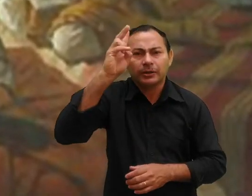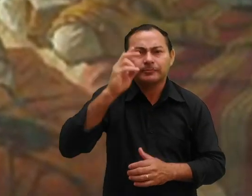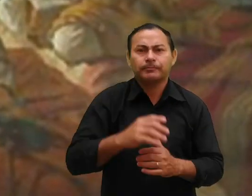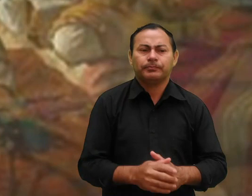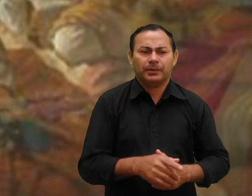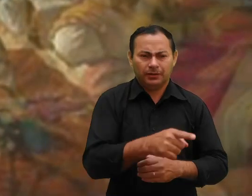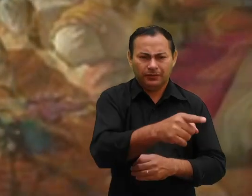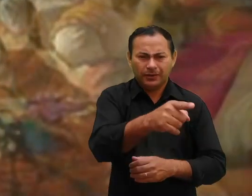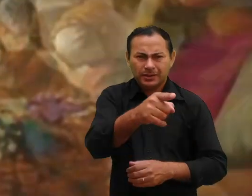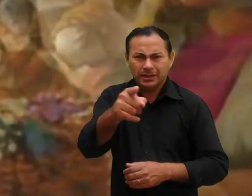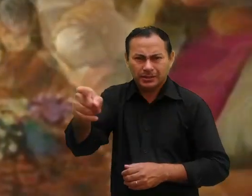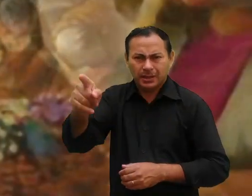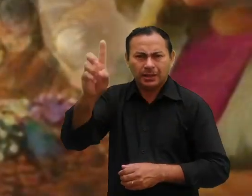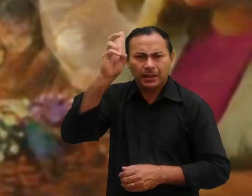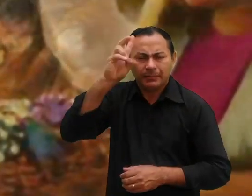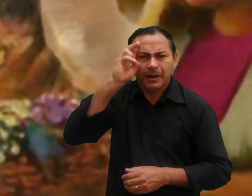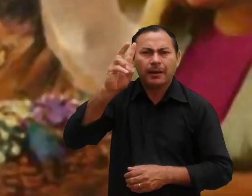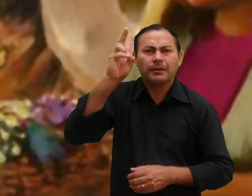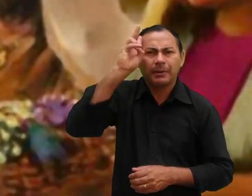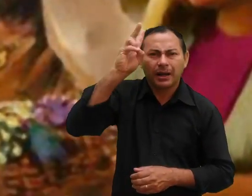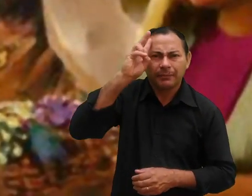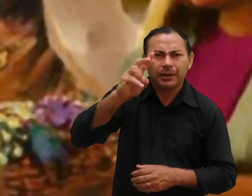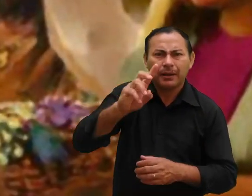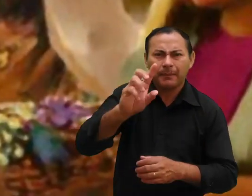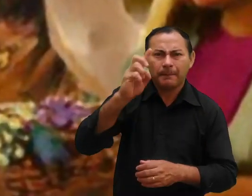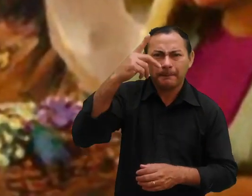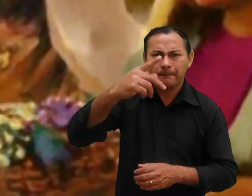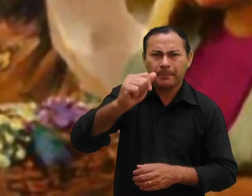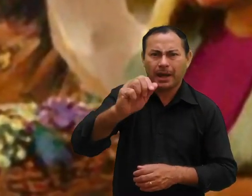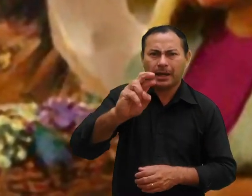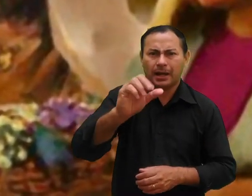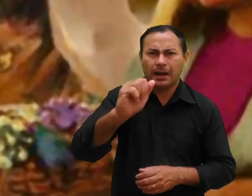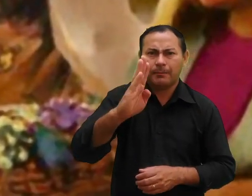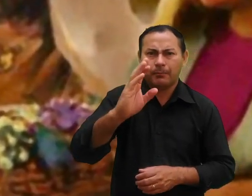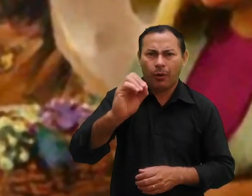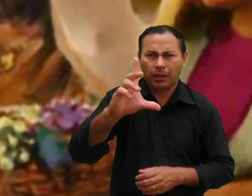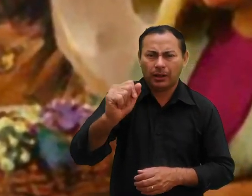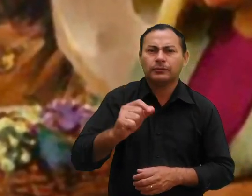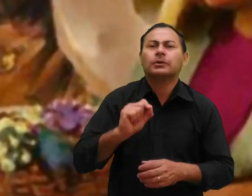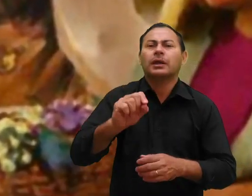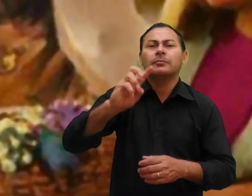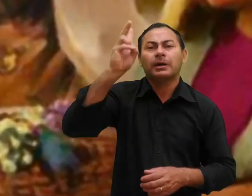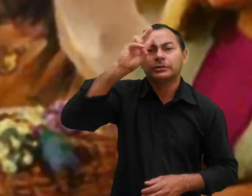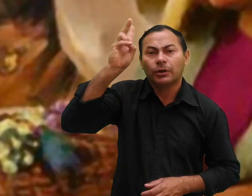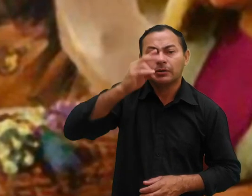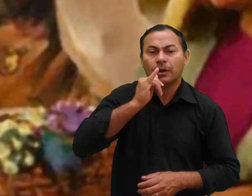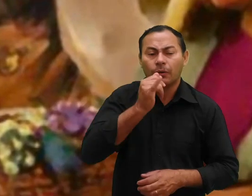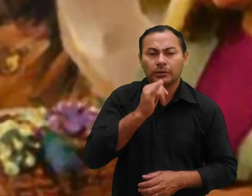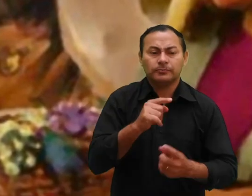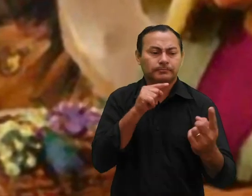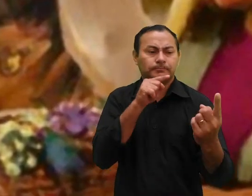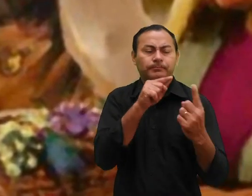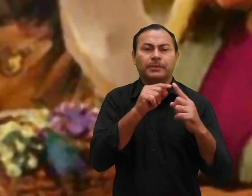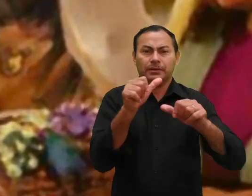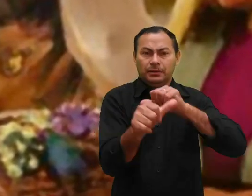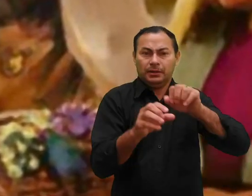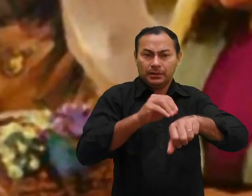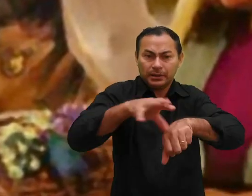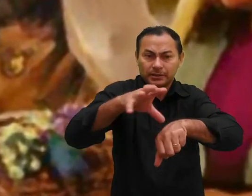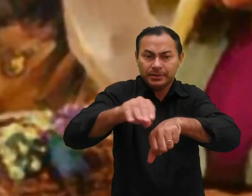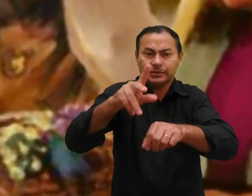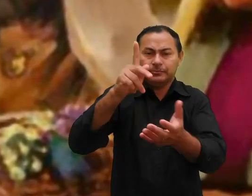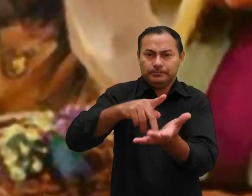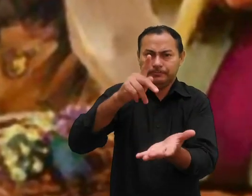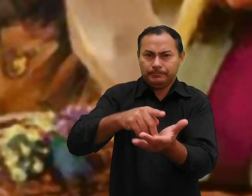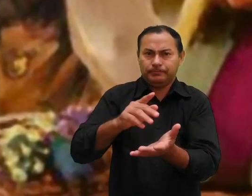parábola. Vocês estão lembrados o que é uma parábola? A palavra parábalo é uma história contada com o objetivo de transmitir